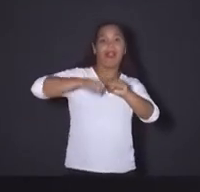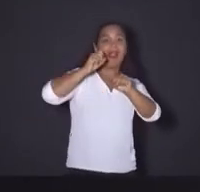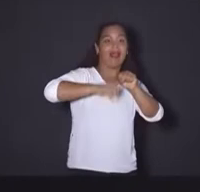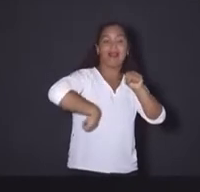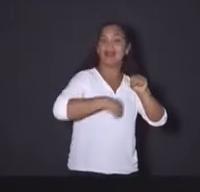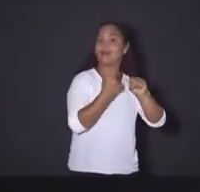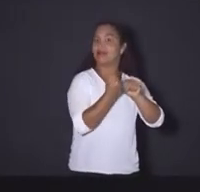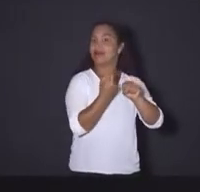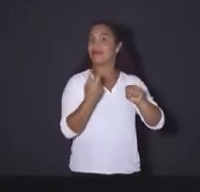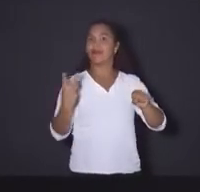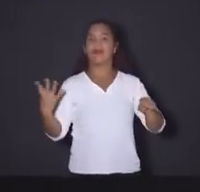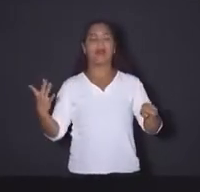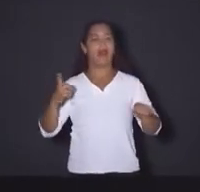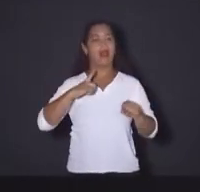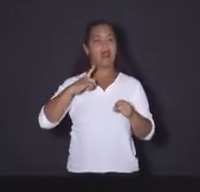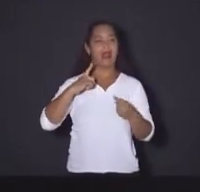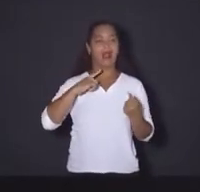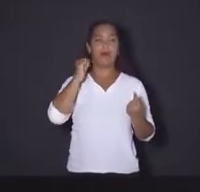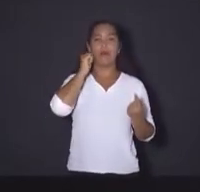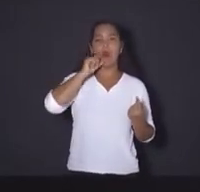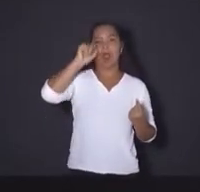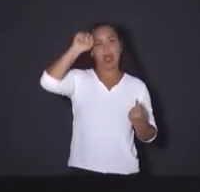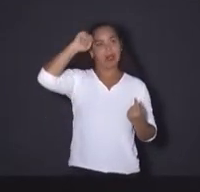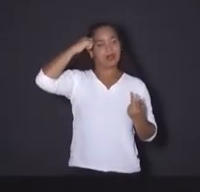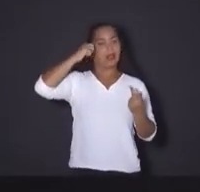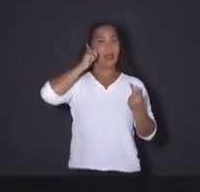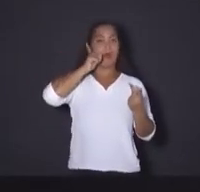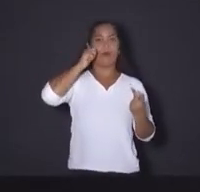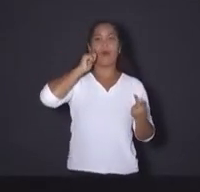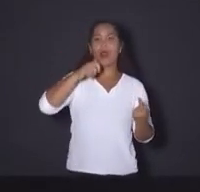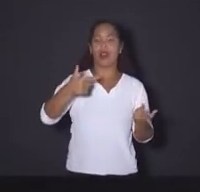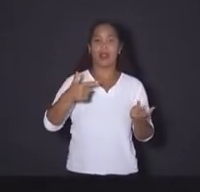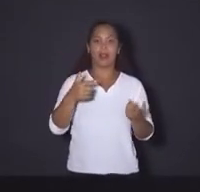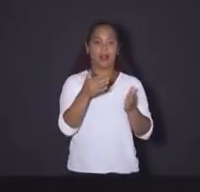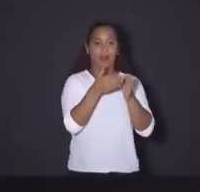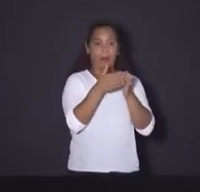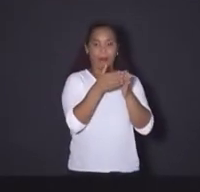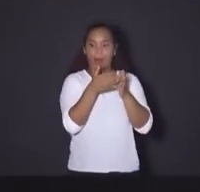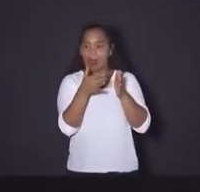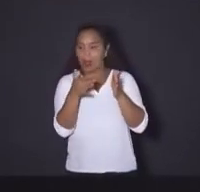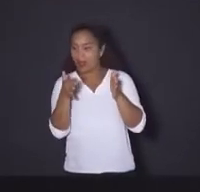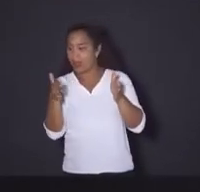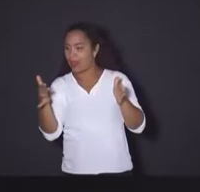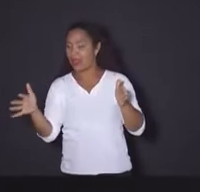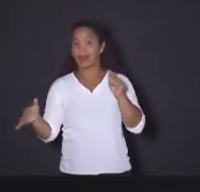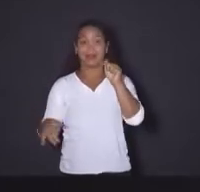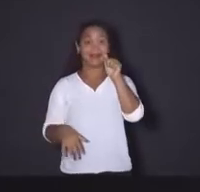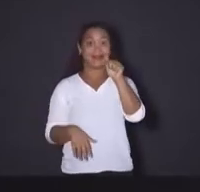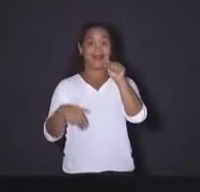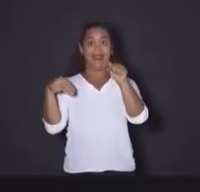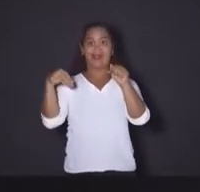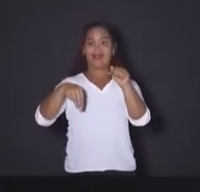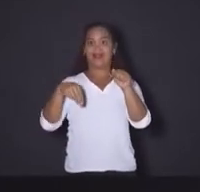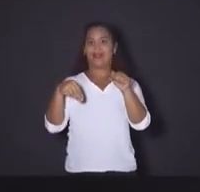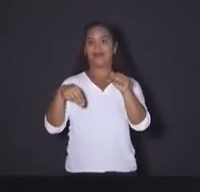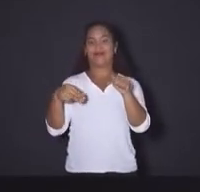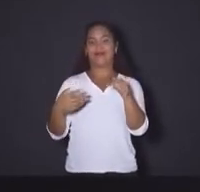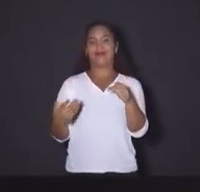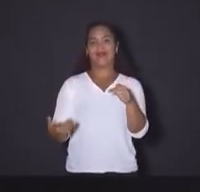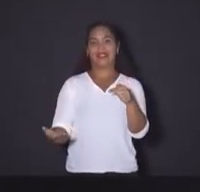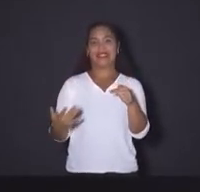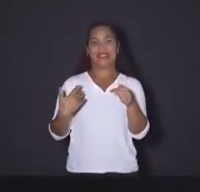sofre, enquanto mulher negra, enquanto mulher na vida. Em 7 minutos, que me tornou um desafio muito maior, porque é quase impossível. Então, eu